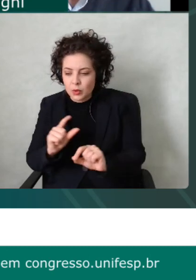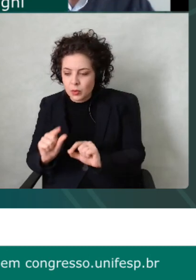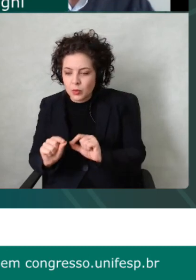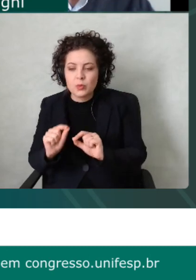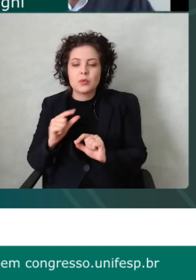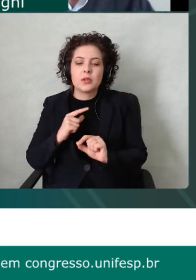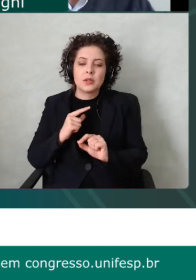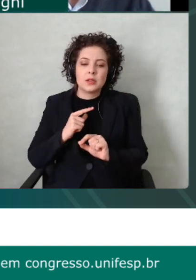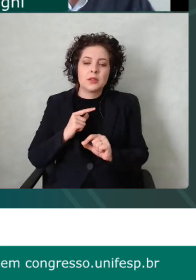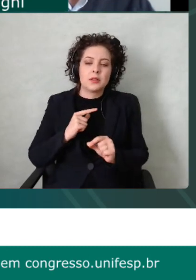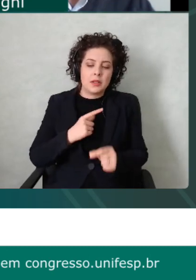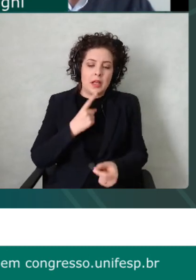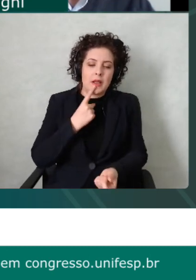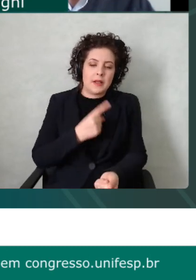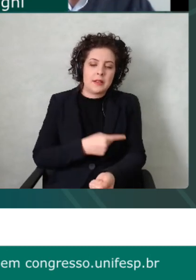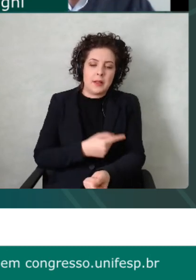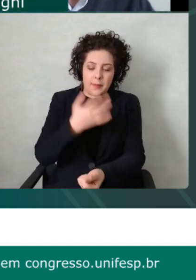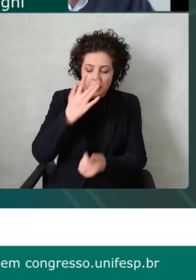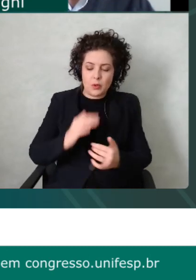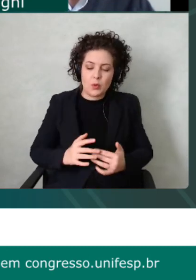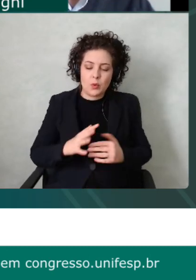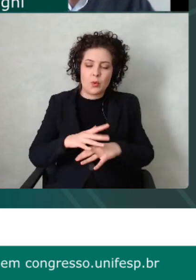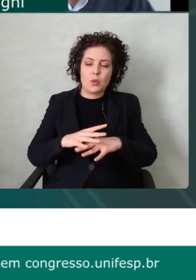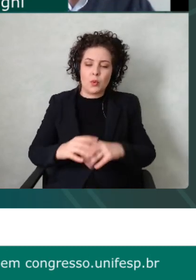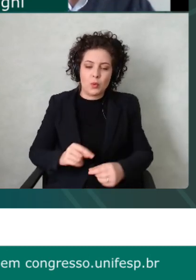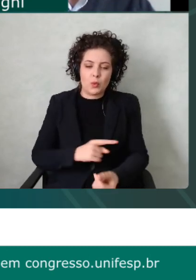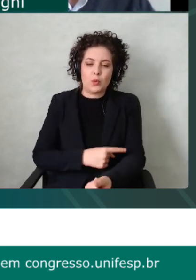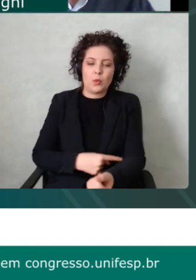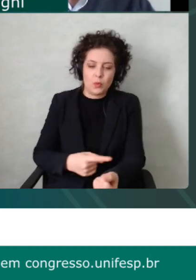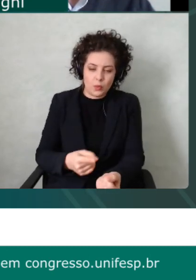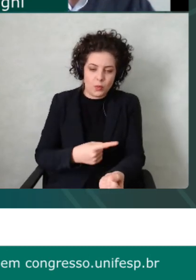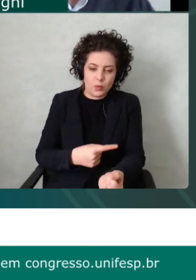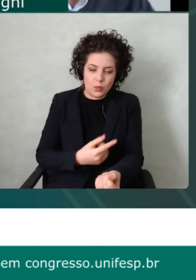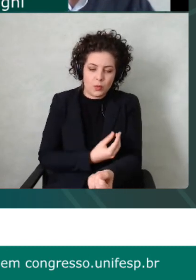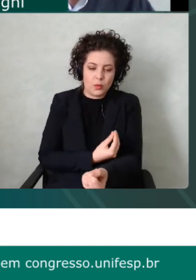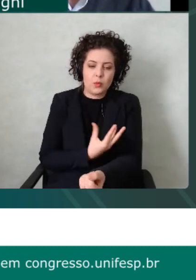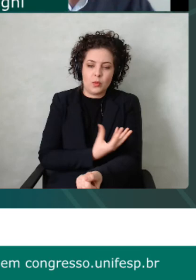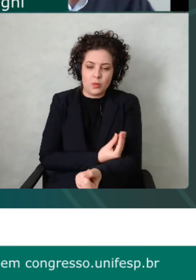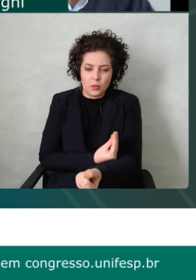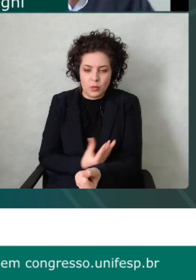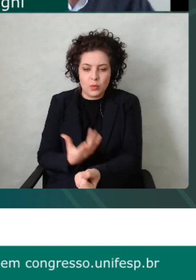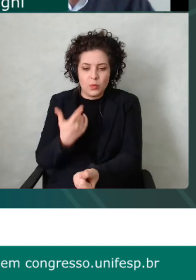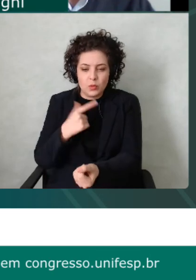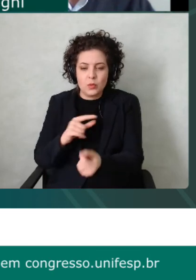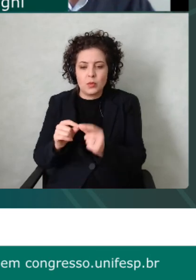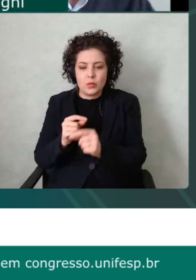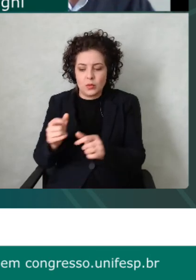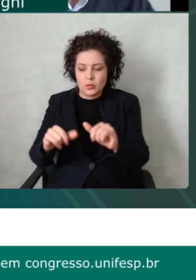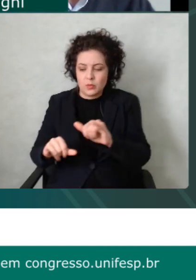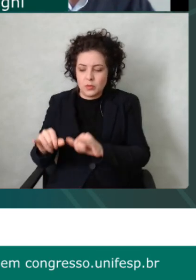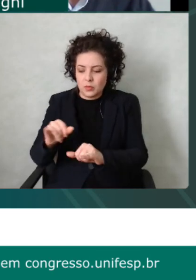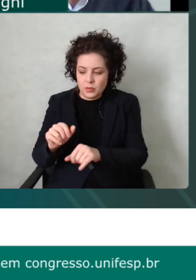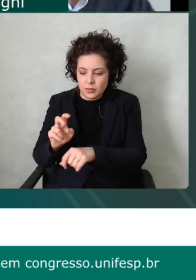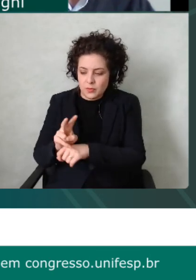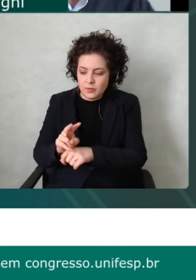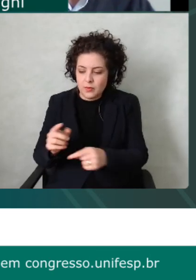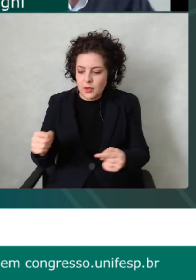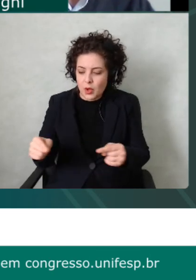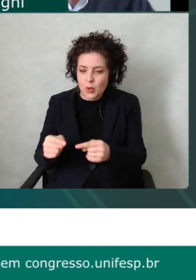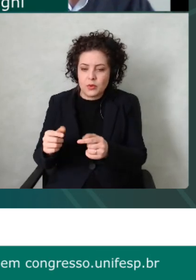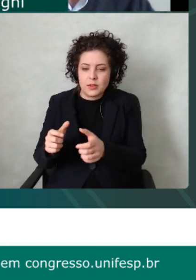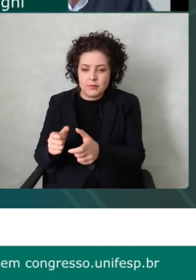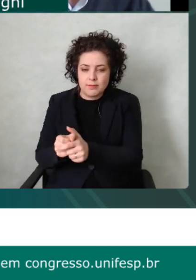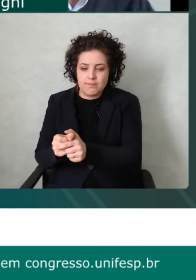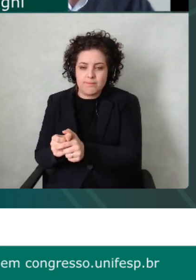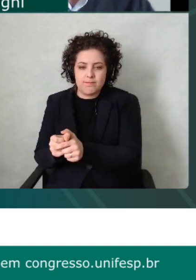de convalescentes e neutralizar em vitro o vírus. Isso é muito potente, né?